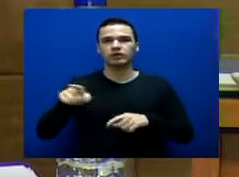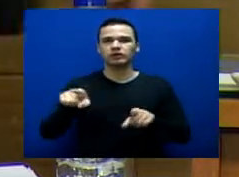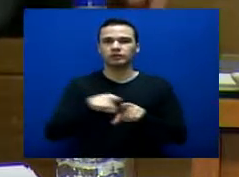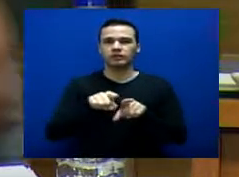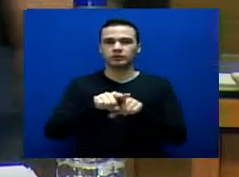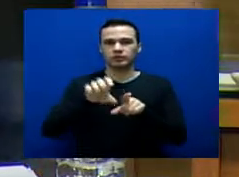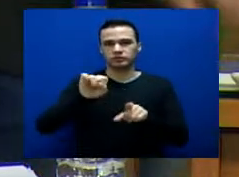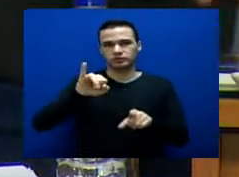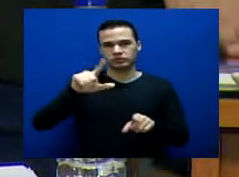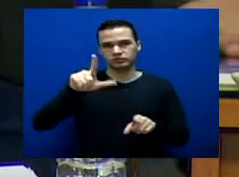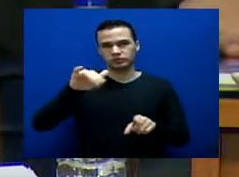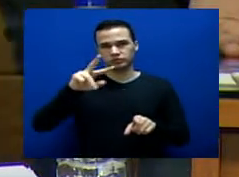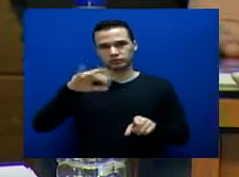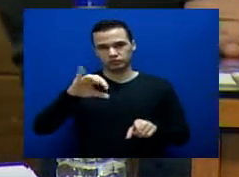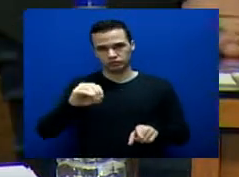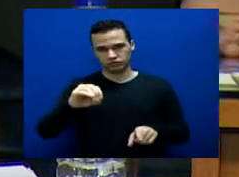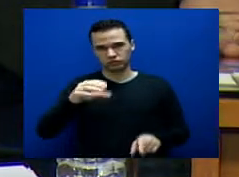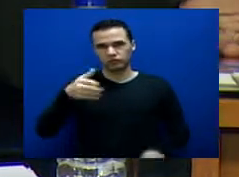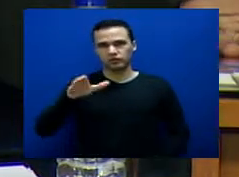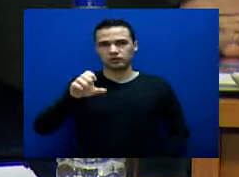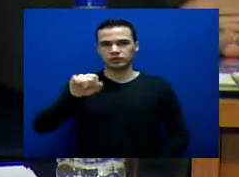Silvio Saraiva de Souza,